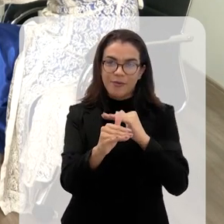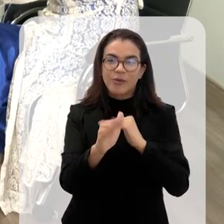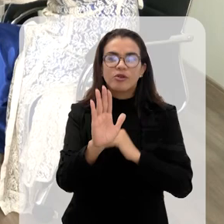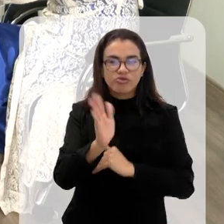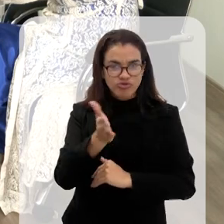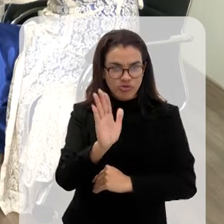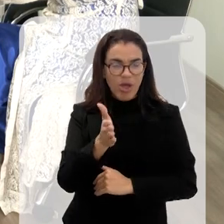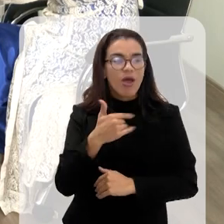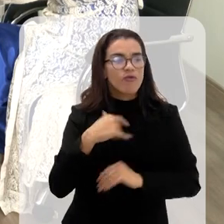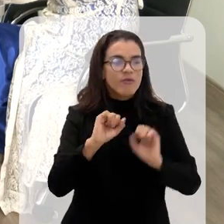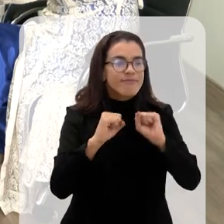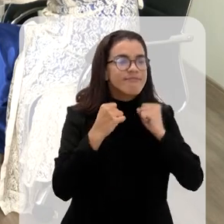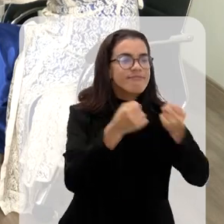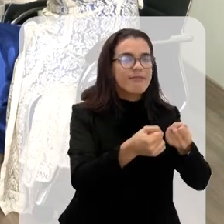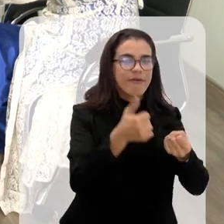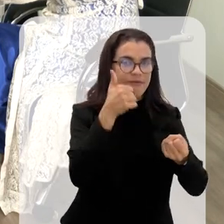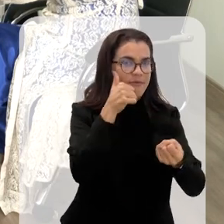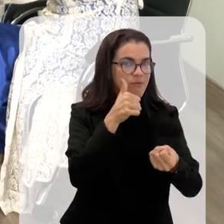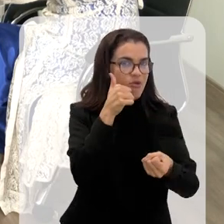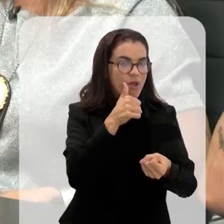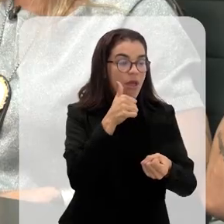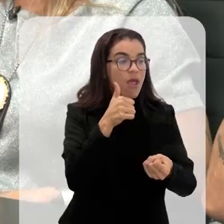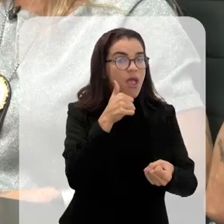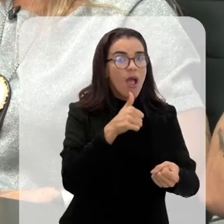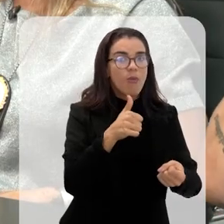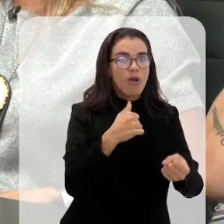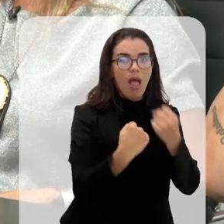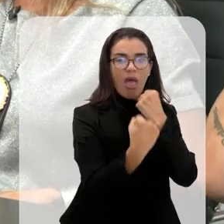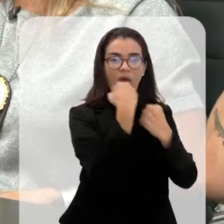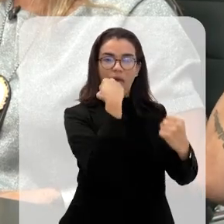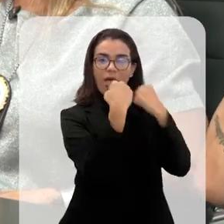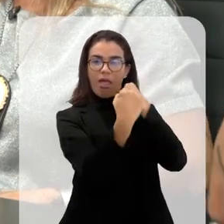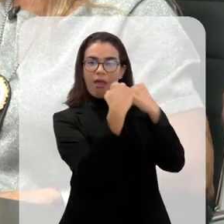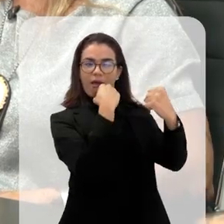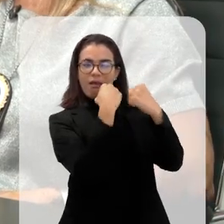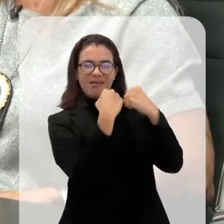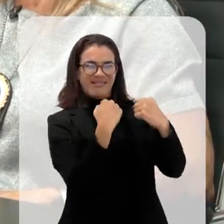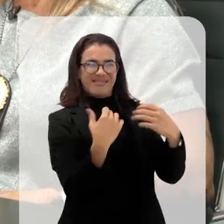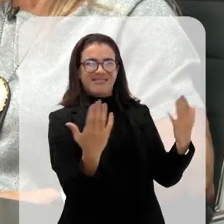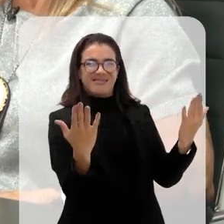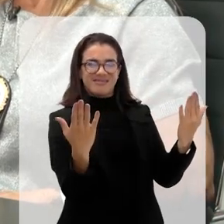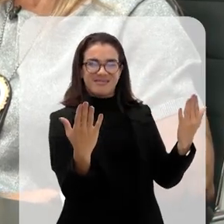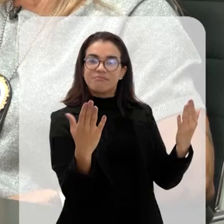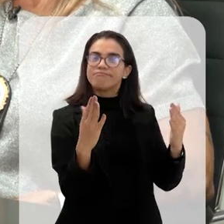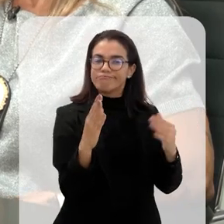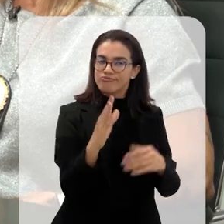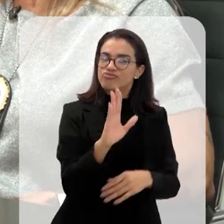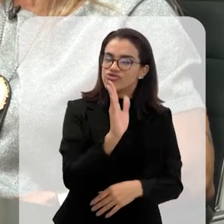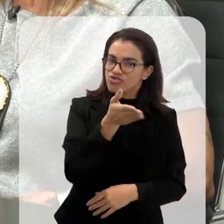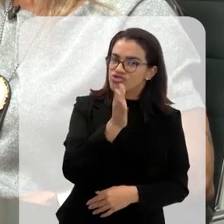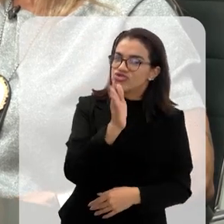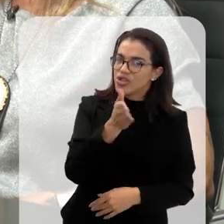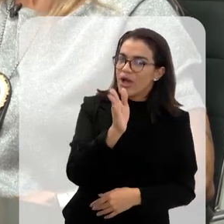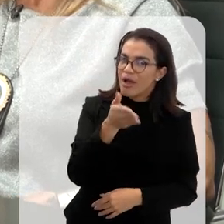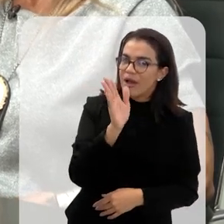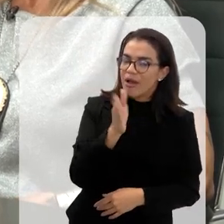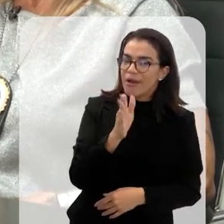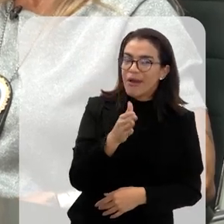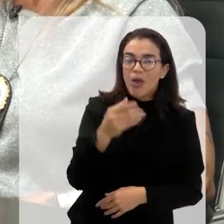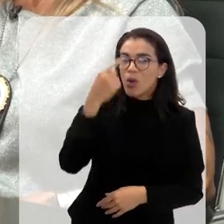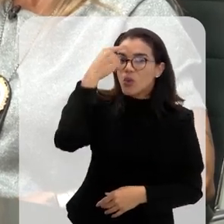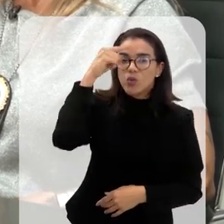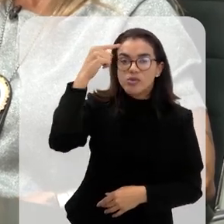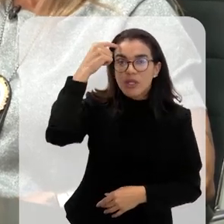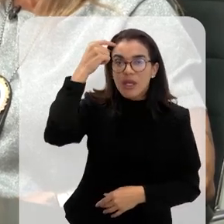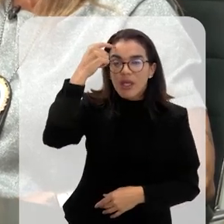Por isso eu já passei de defender uma mulher e ela me agrediu. Então, realmente já passei por isso. Quer dizer,